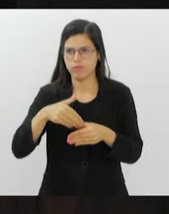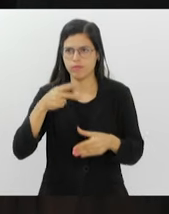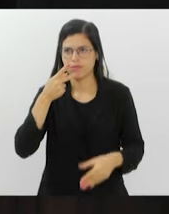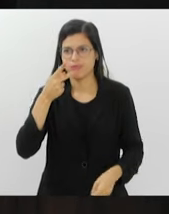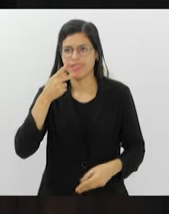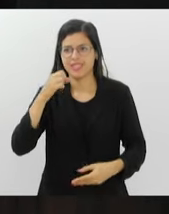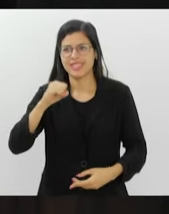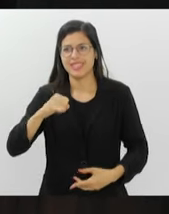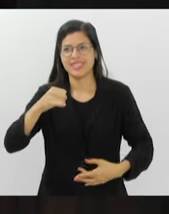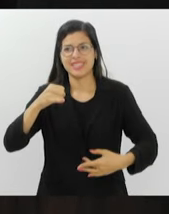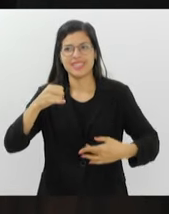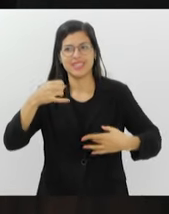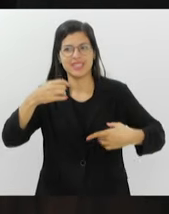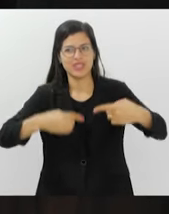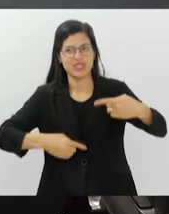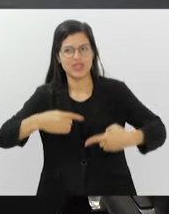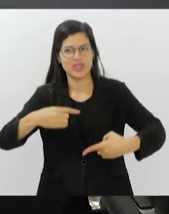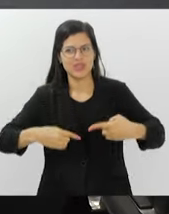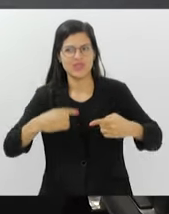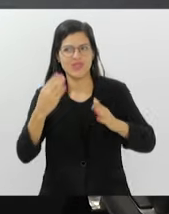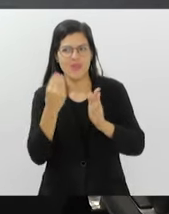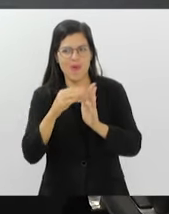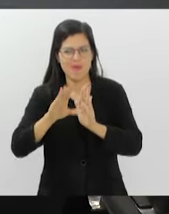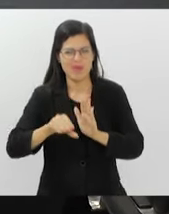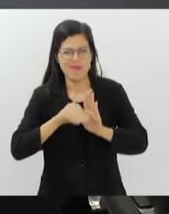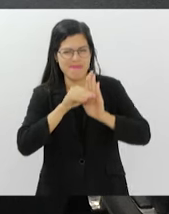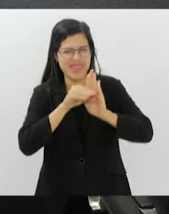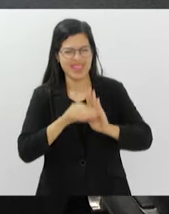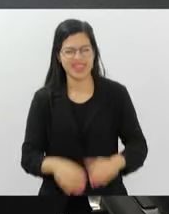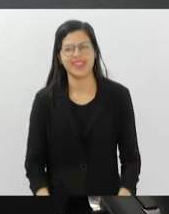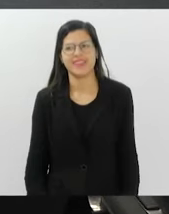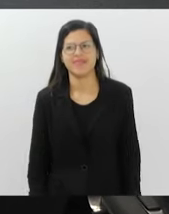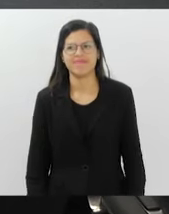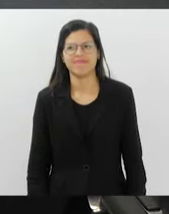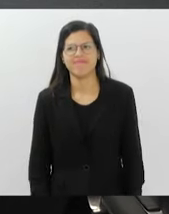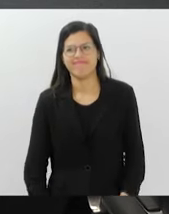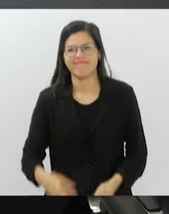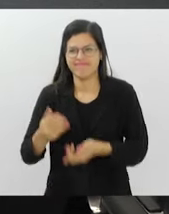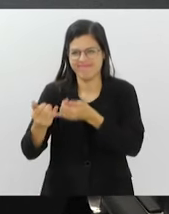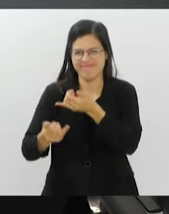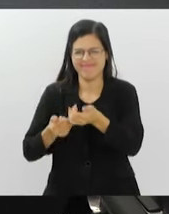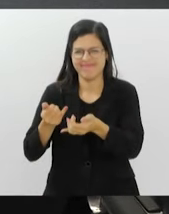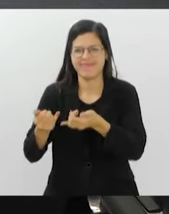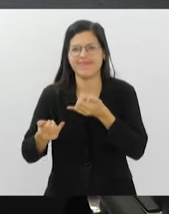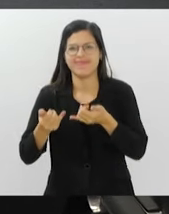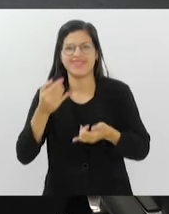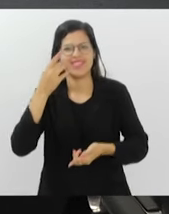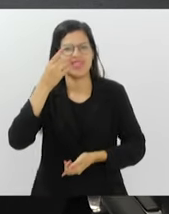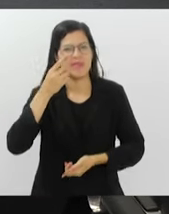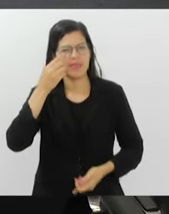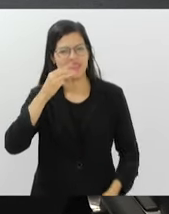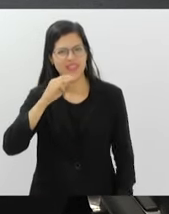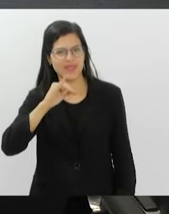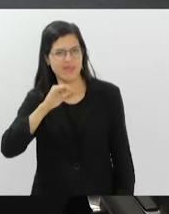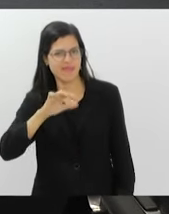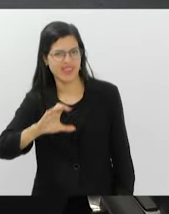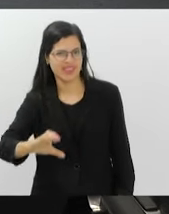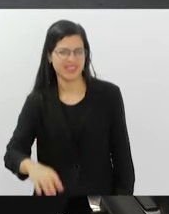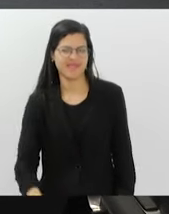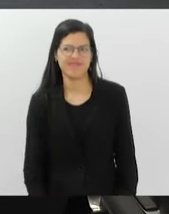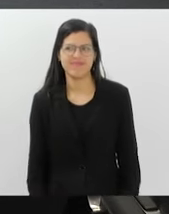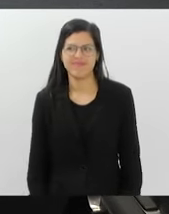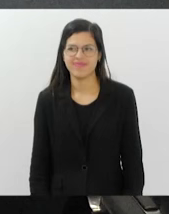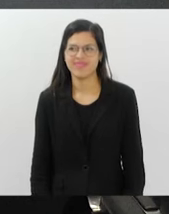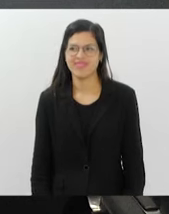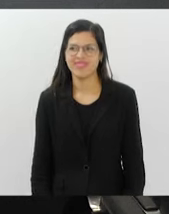foru eu colocar uma Emenda brincadeira Deputado Car